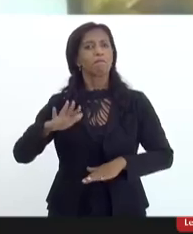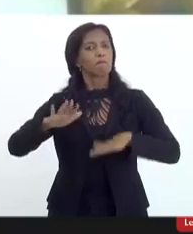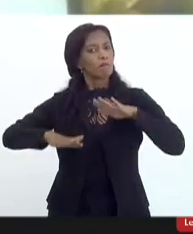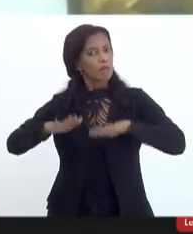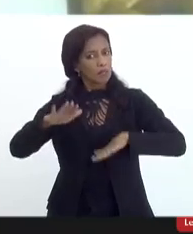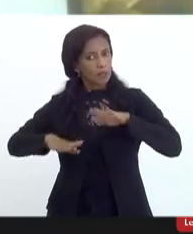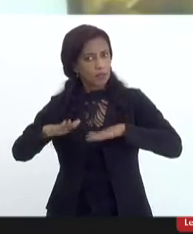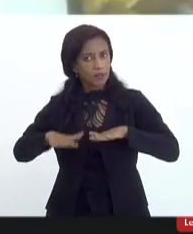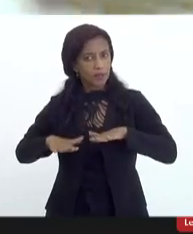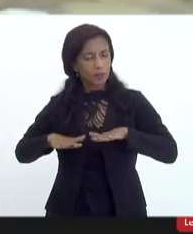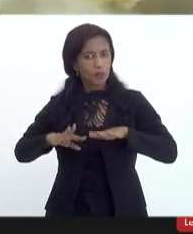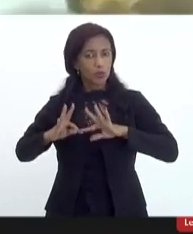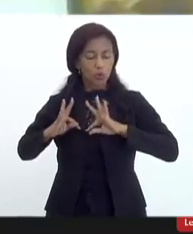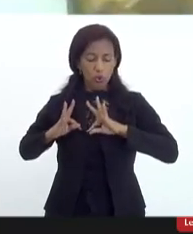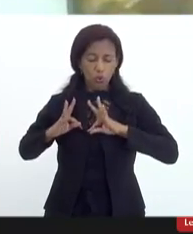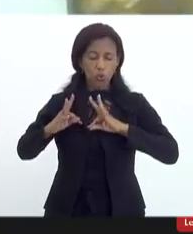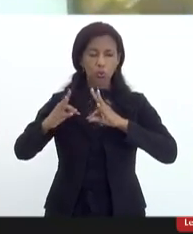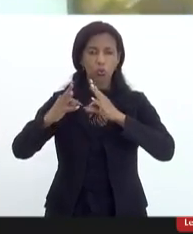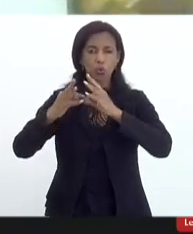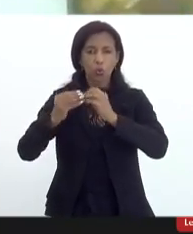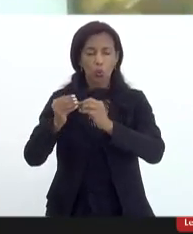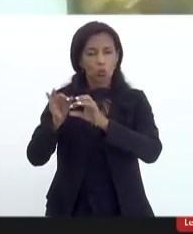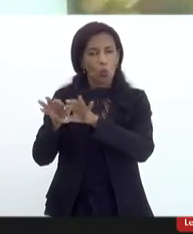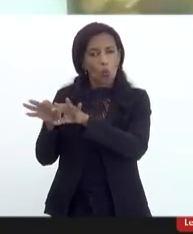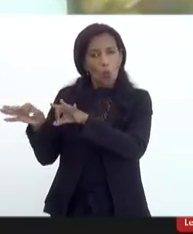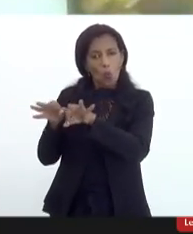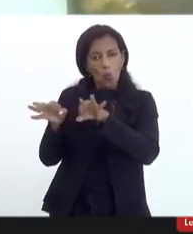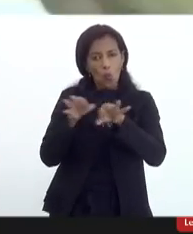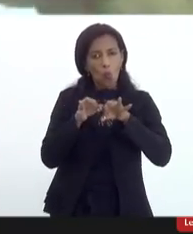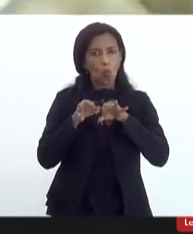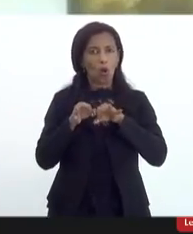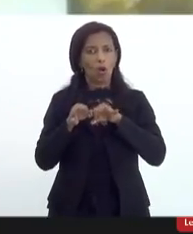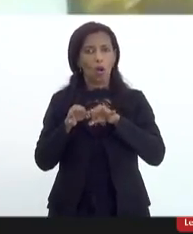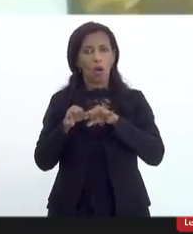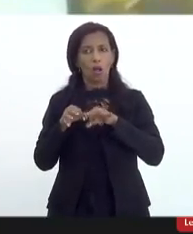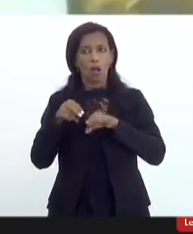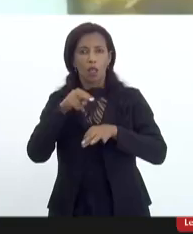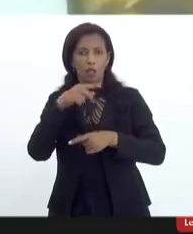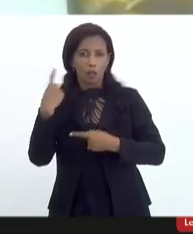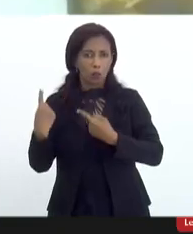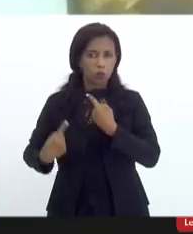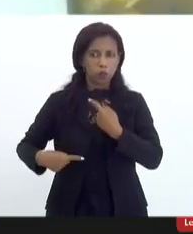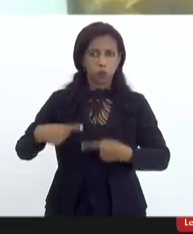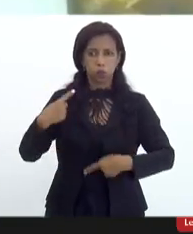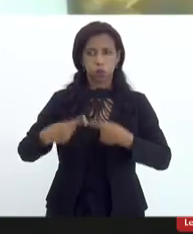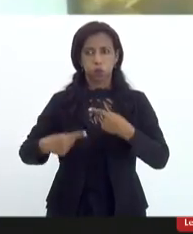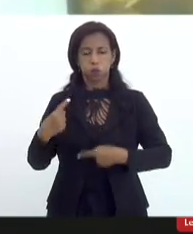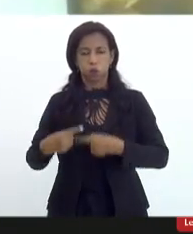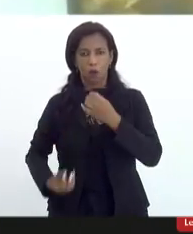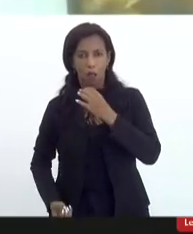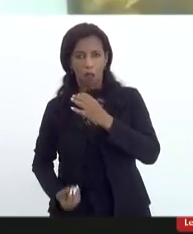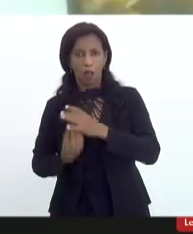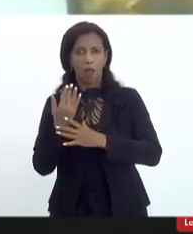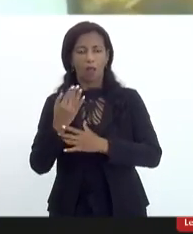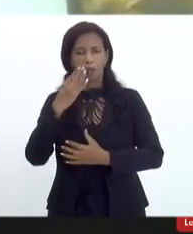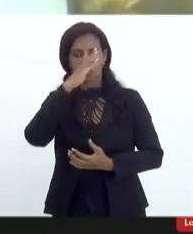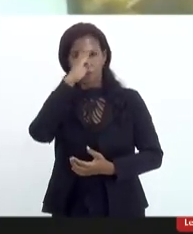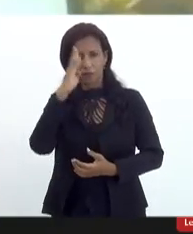apesar de todo o mecanismo dessa necropolítica instaurado no